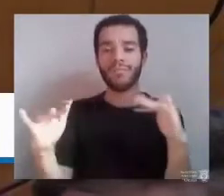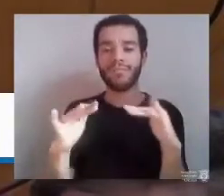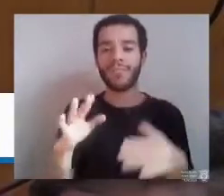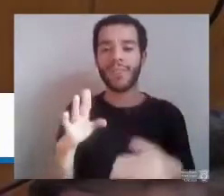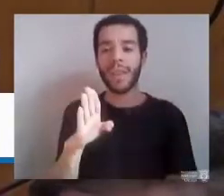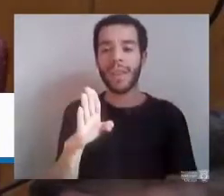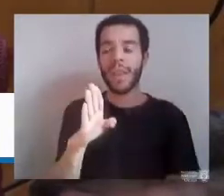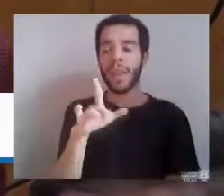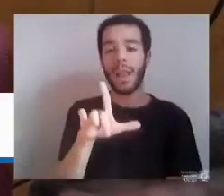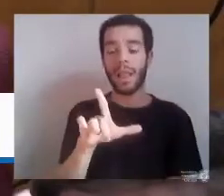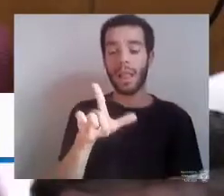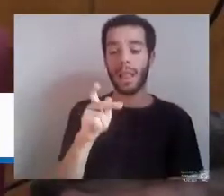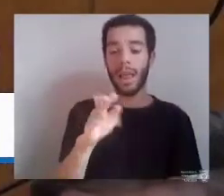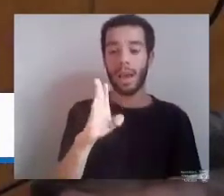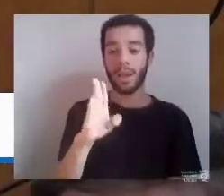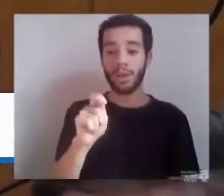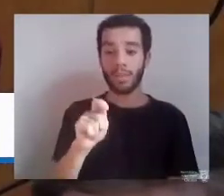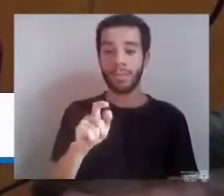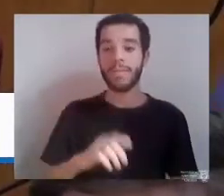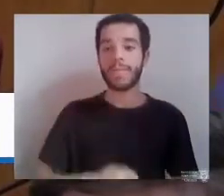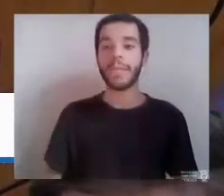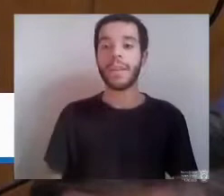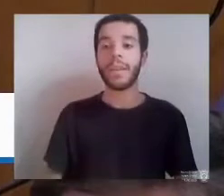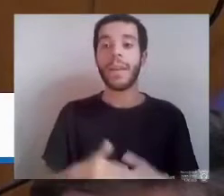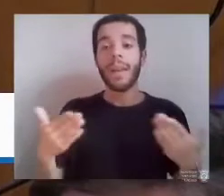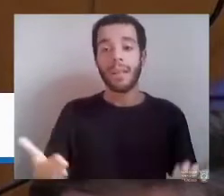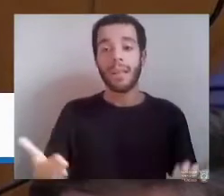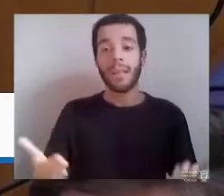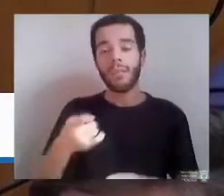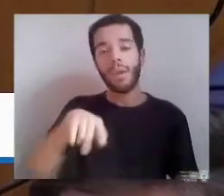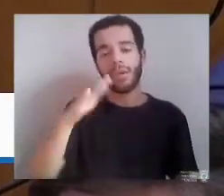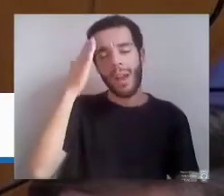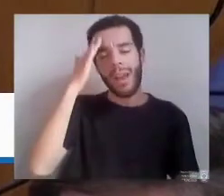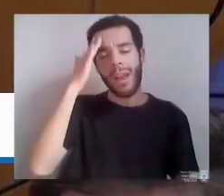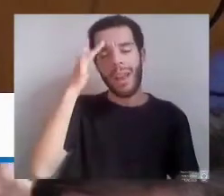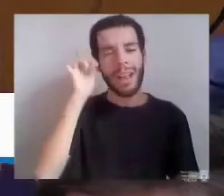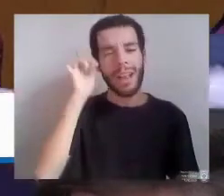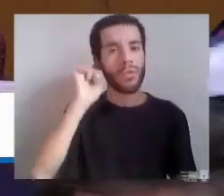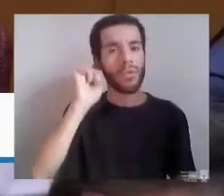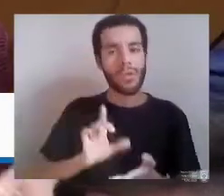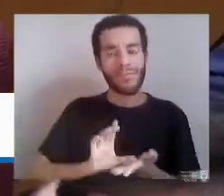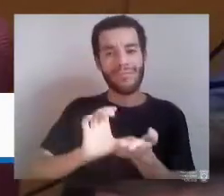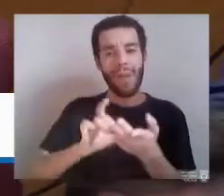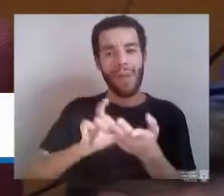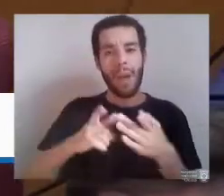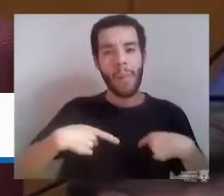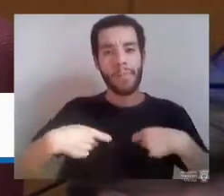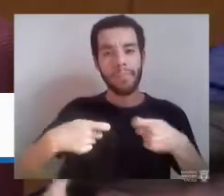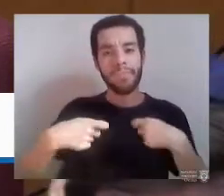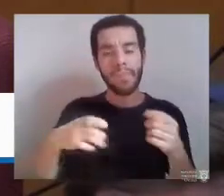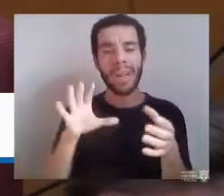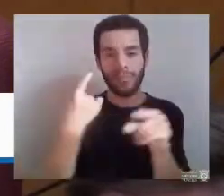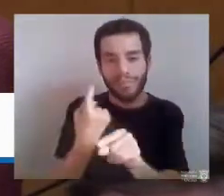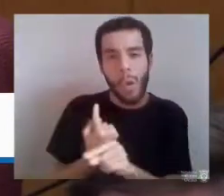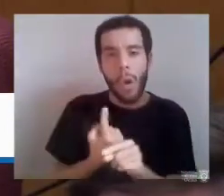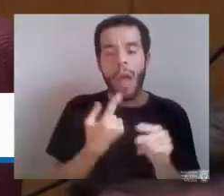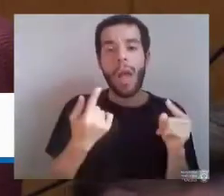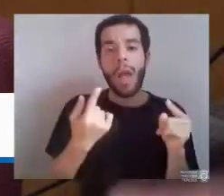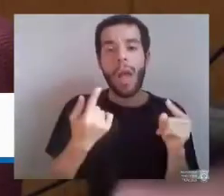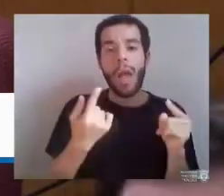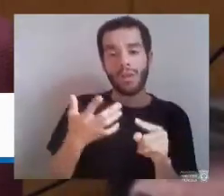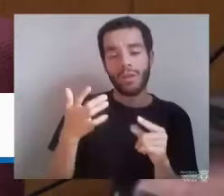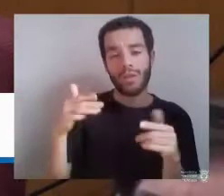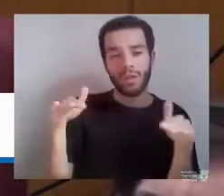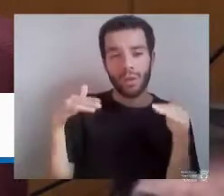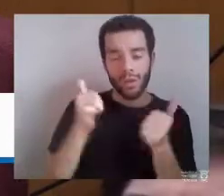em primeiro lugar, nós consideramos de elevada importância o investimento nos equipamentos culturais e desportivos, no que estes têm de